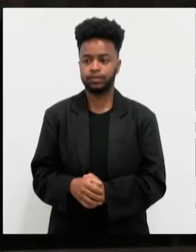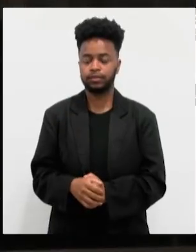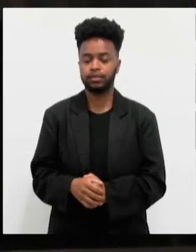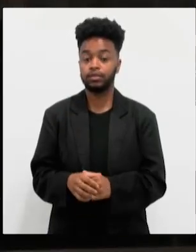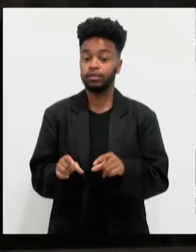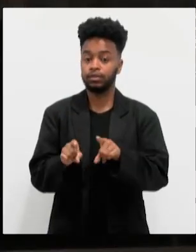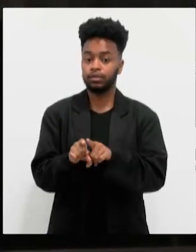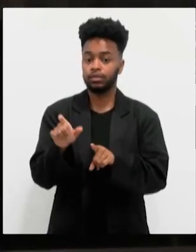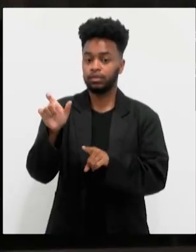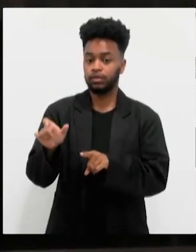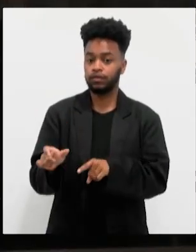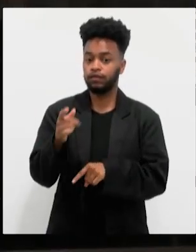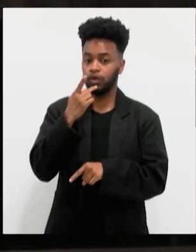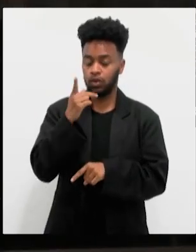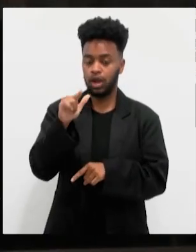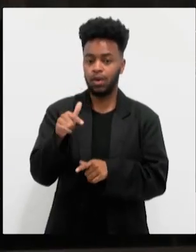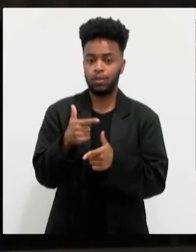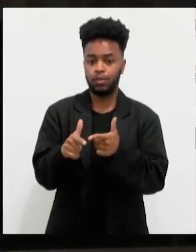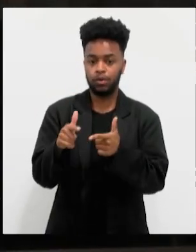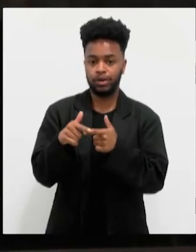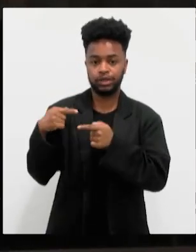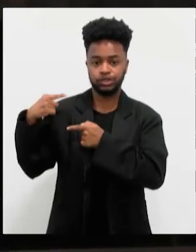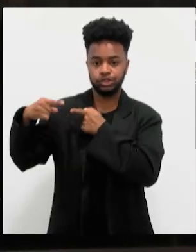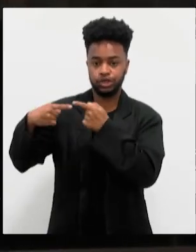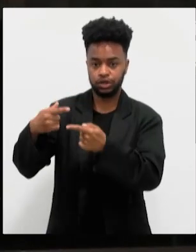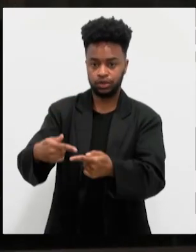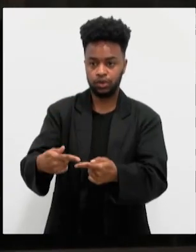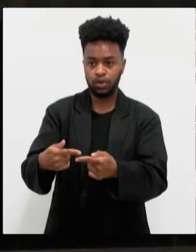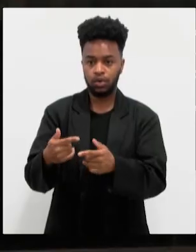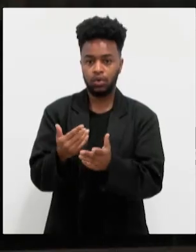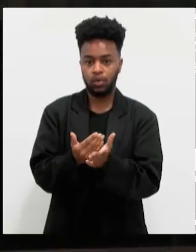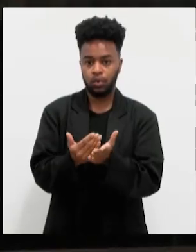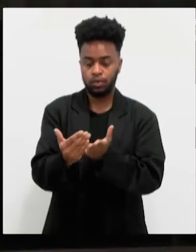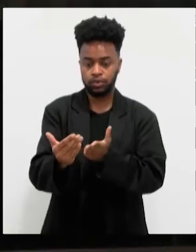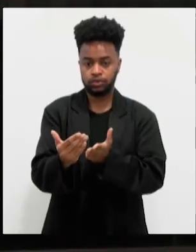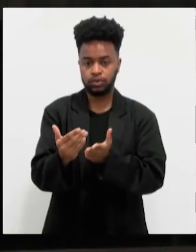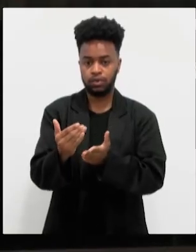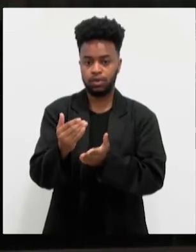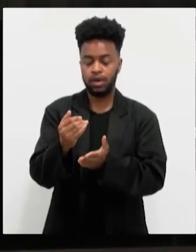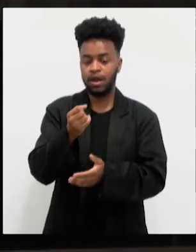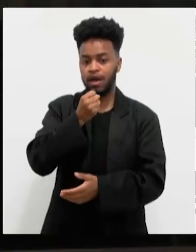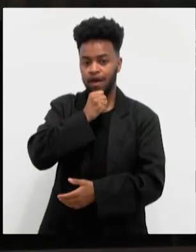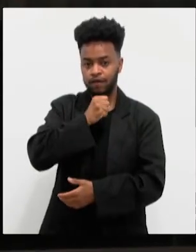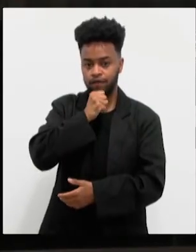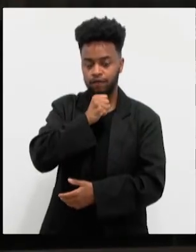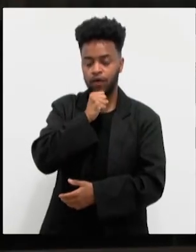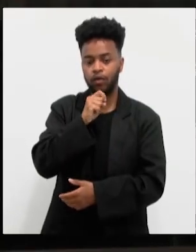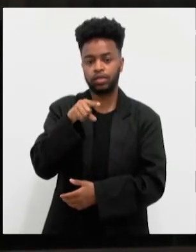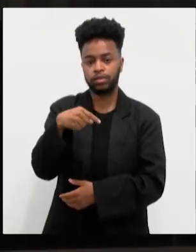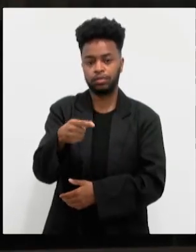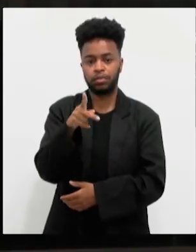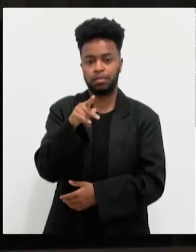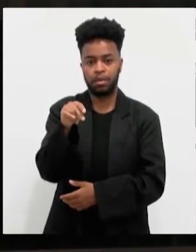esse era um problema geracional que começava com os avós, os pais,